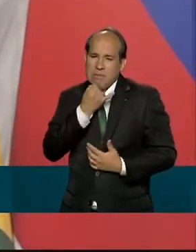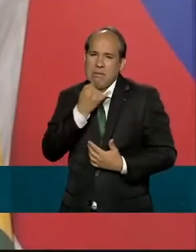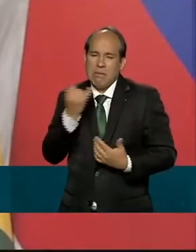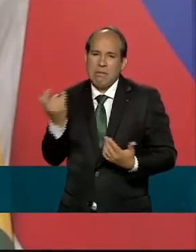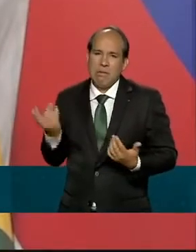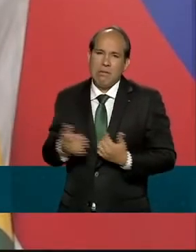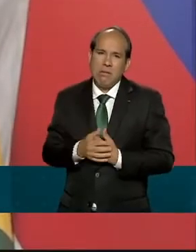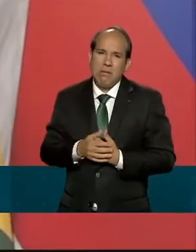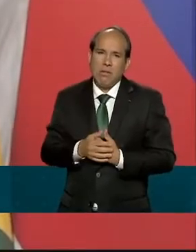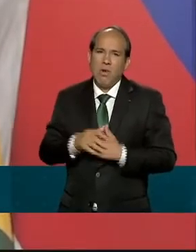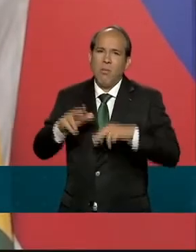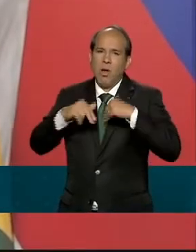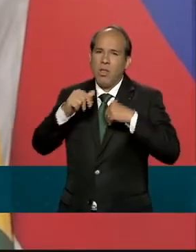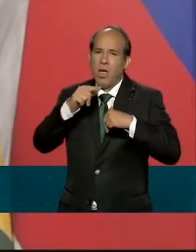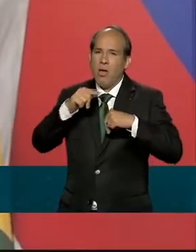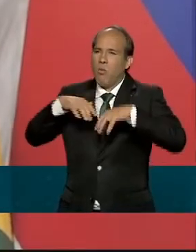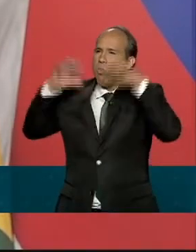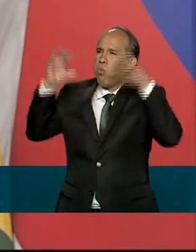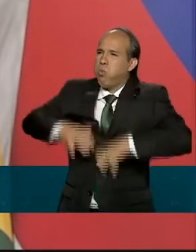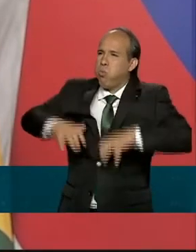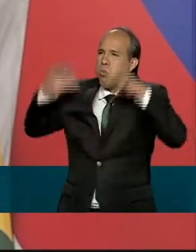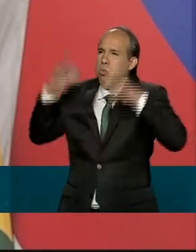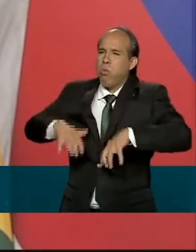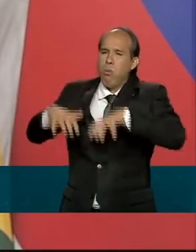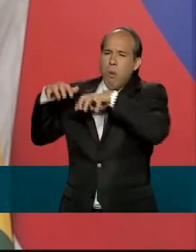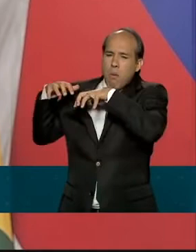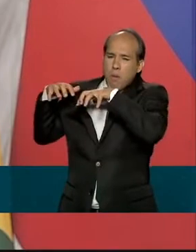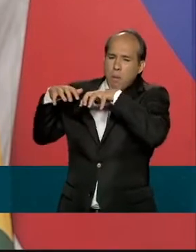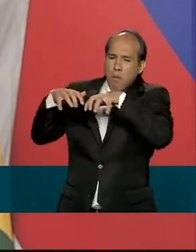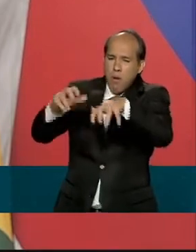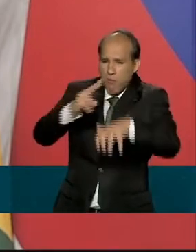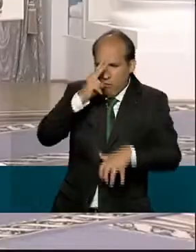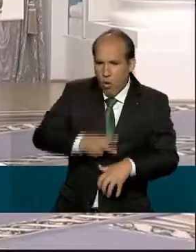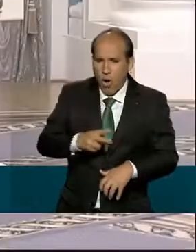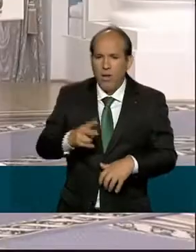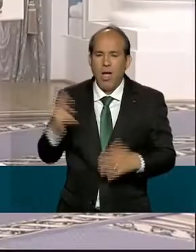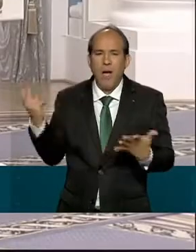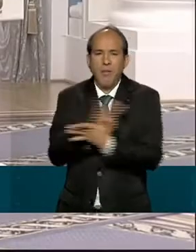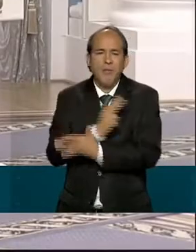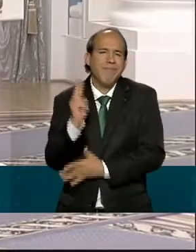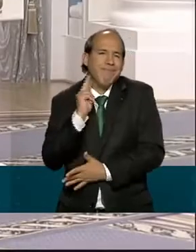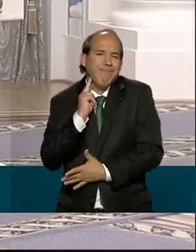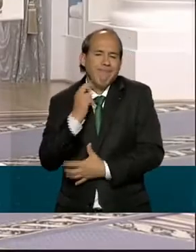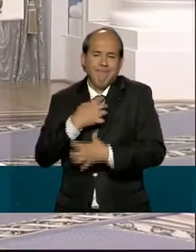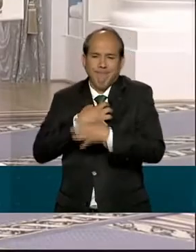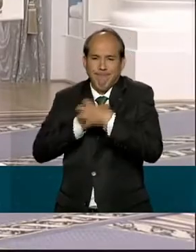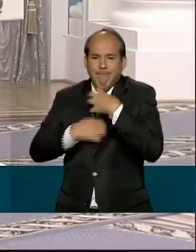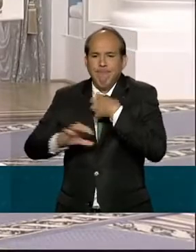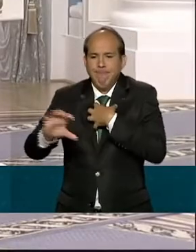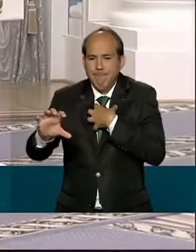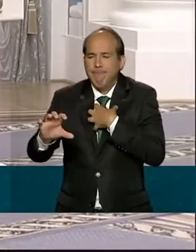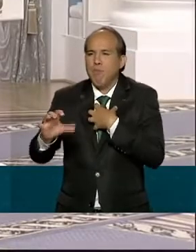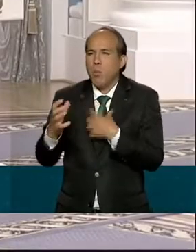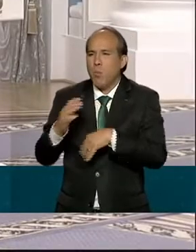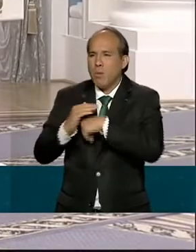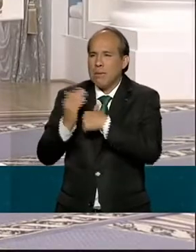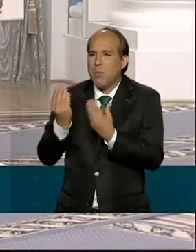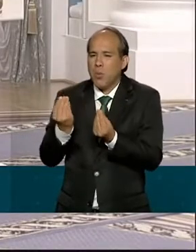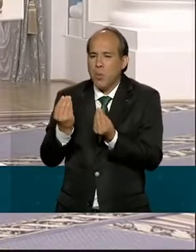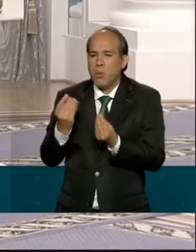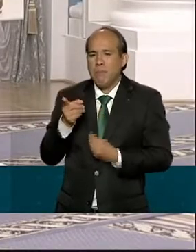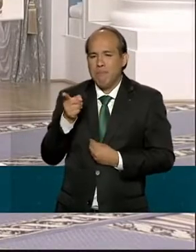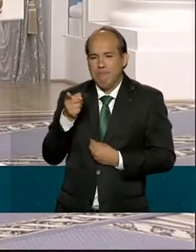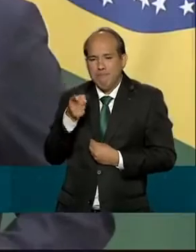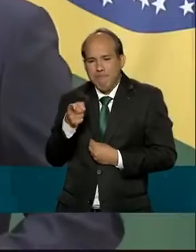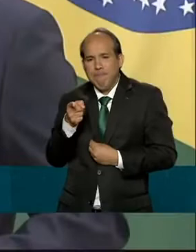Depois de fortes chuvas, tem vítimas. Gostaria de exprimir minhas condolências ao